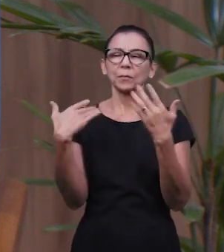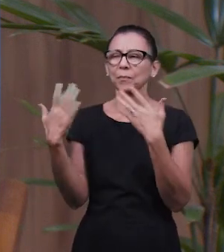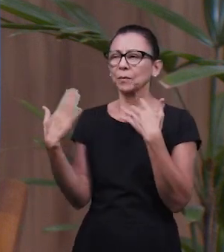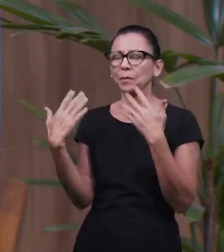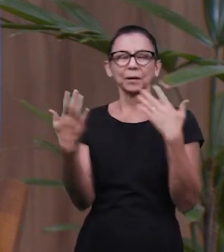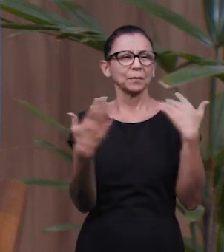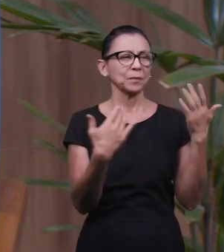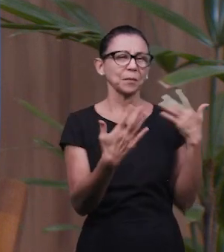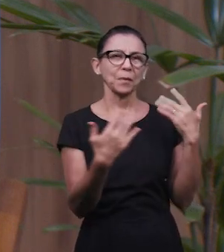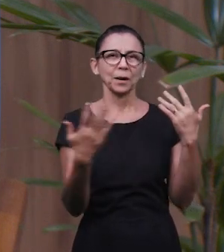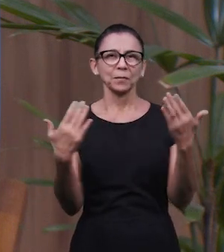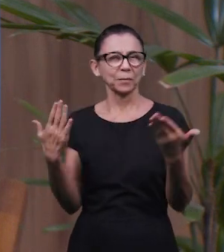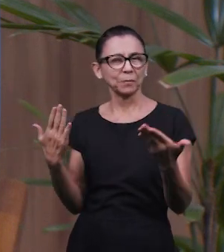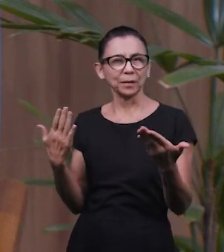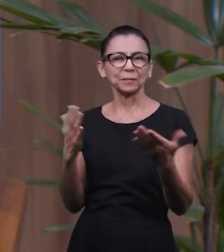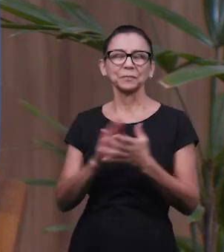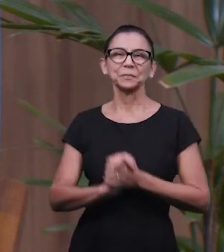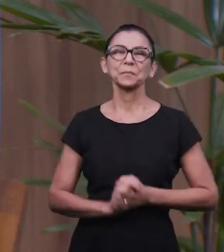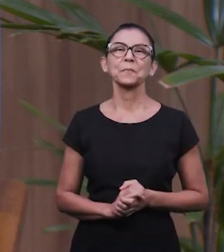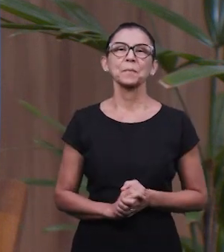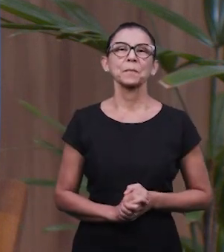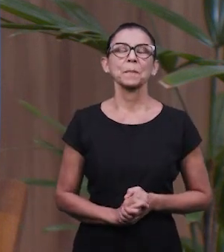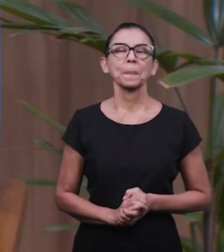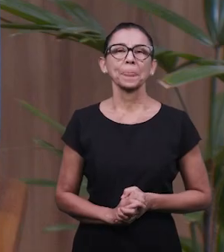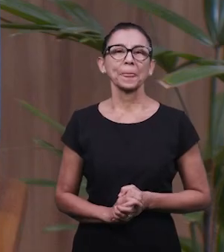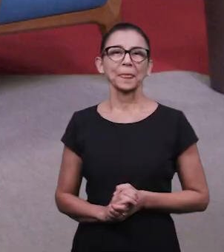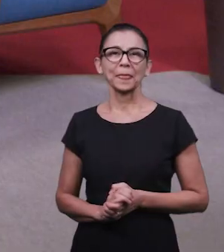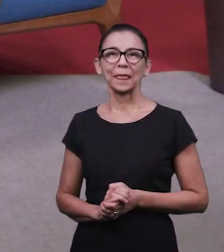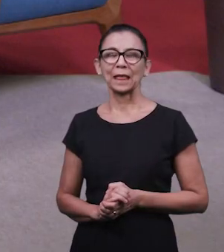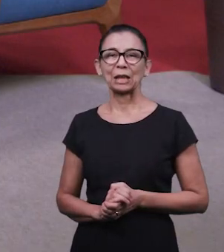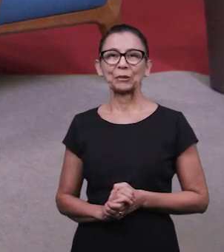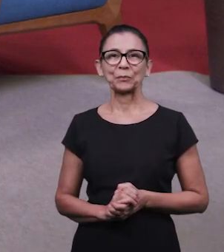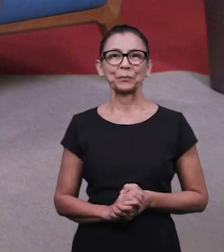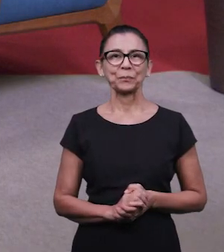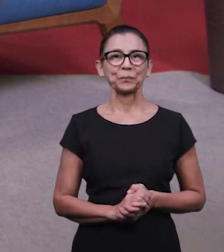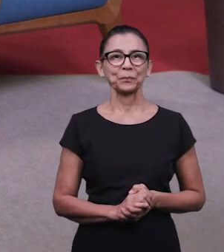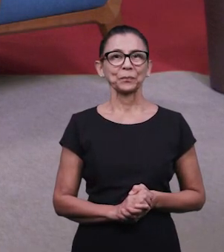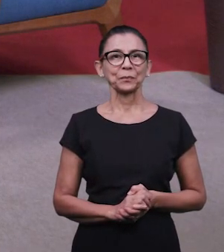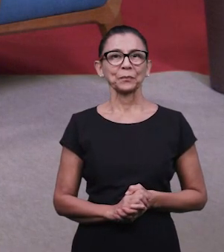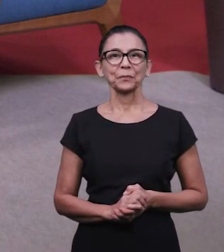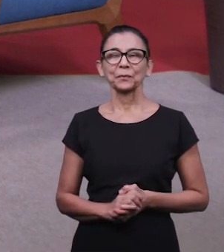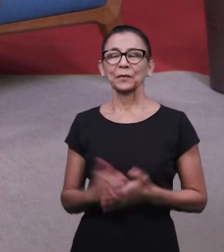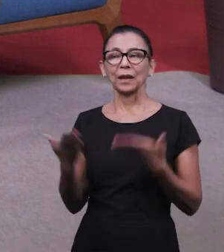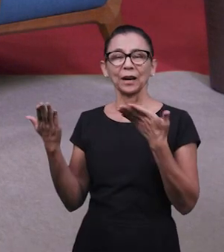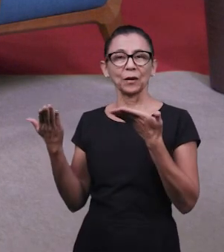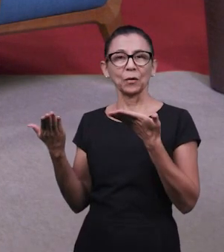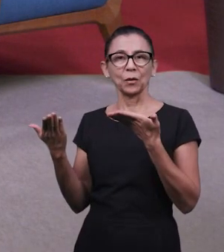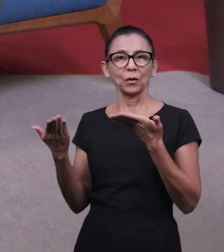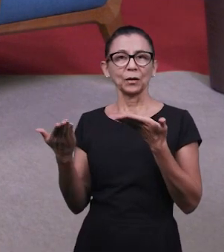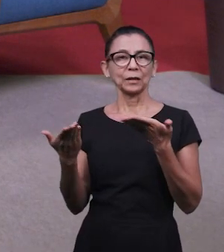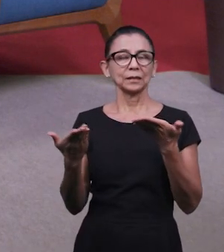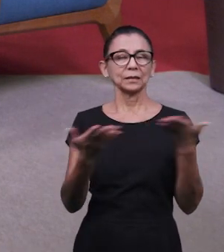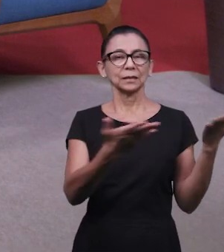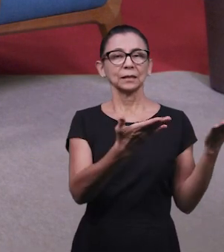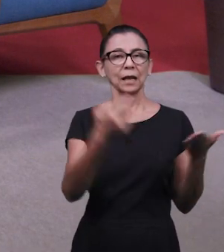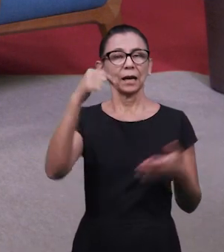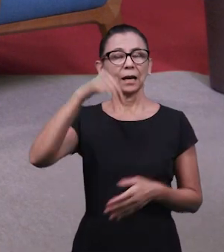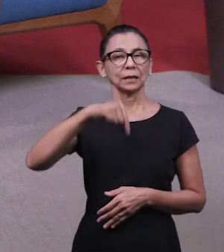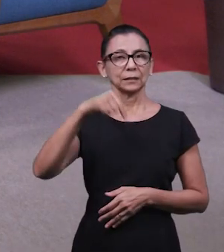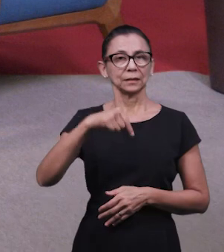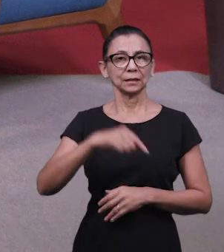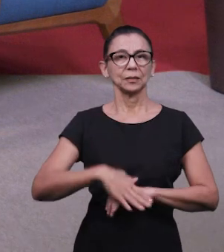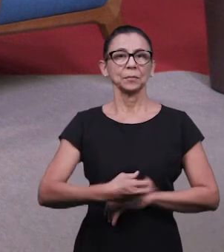grande audiência exatamente em função do assunto que é tratado aqui. A gente aborda, mais uma vez, aquilo que foi trazido na Escola